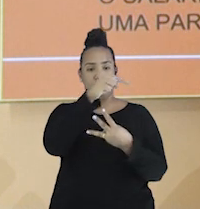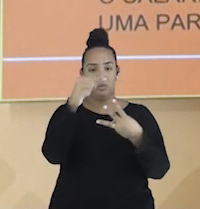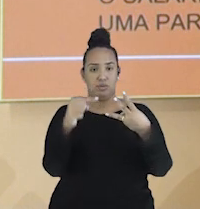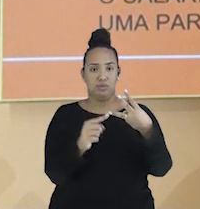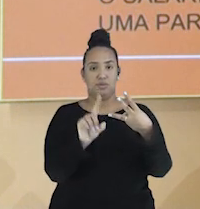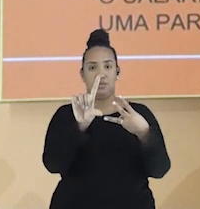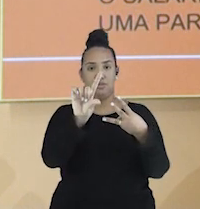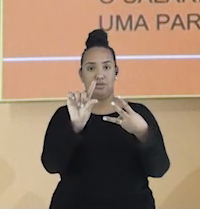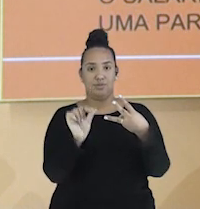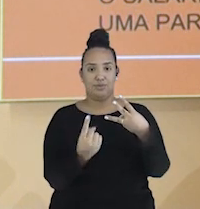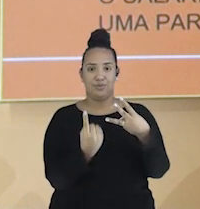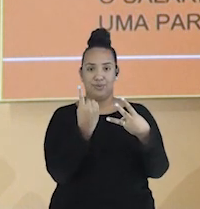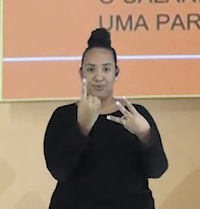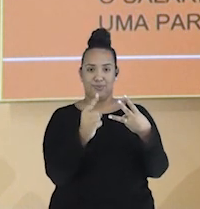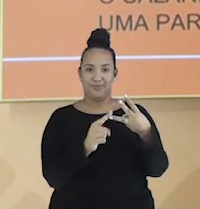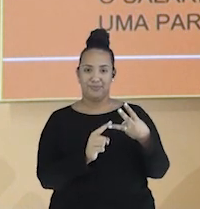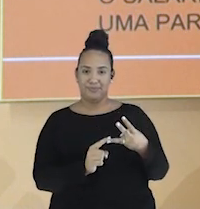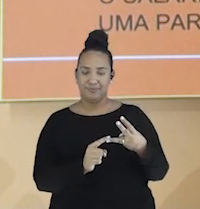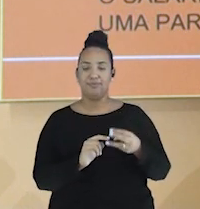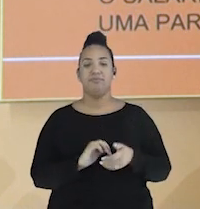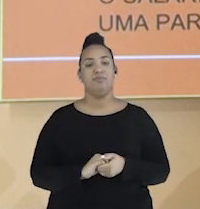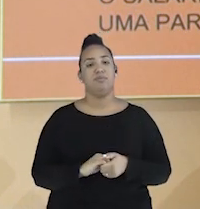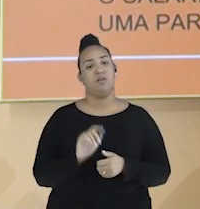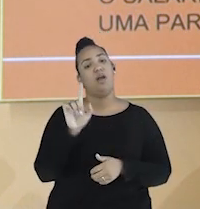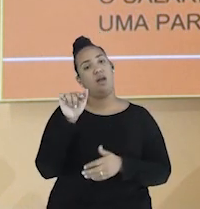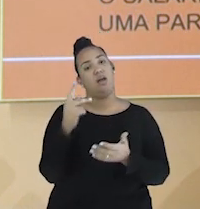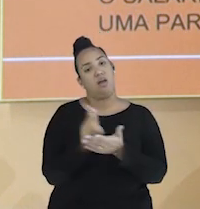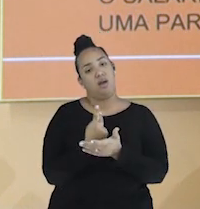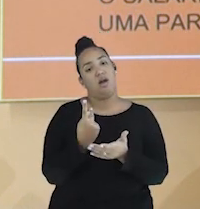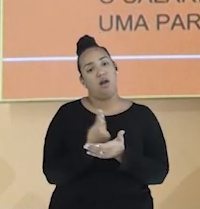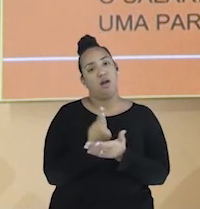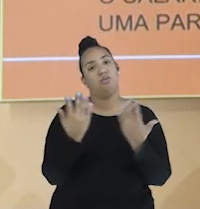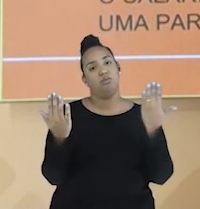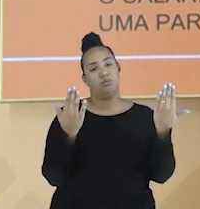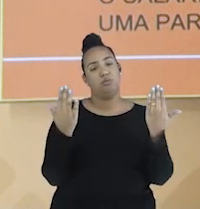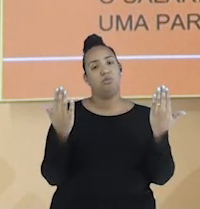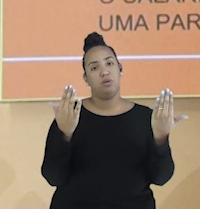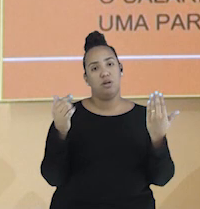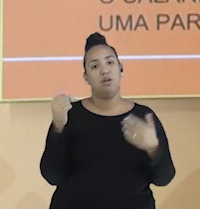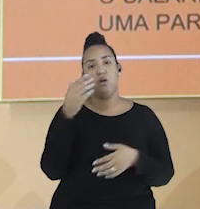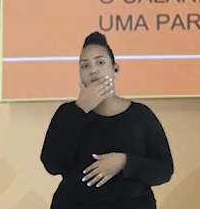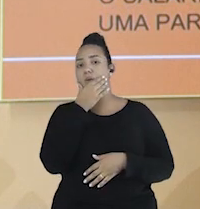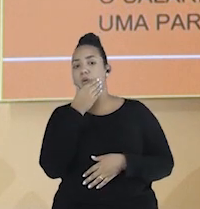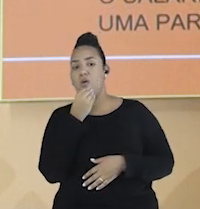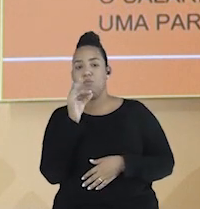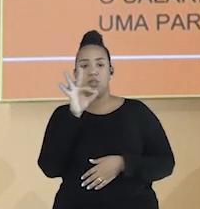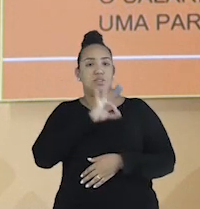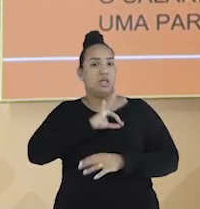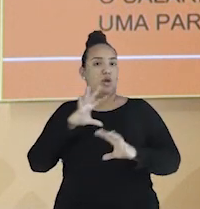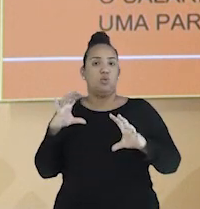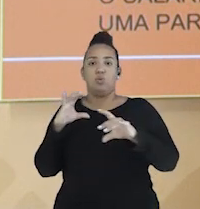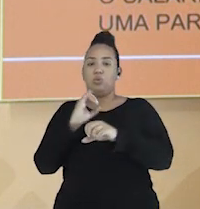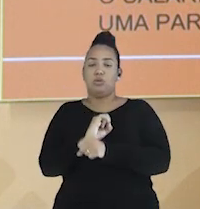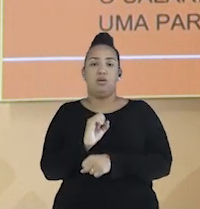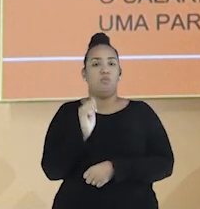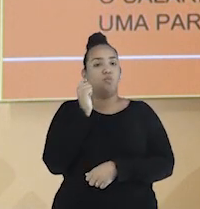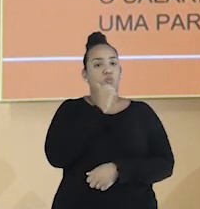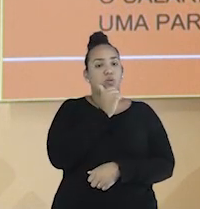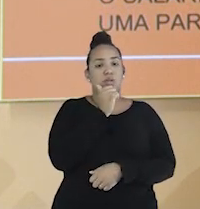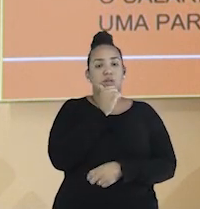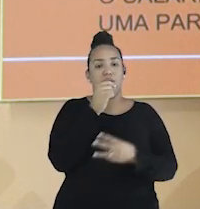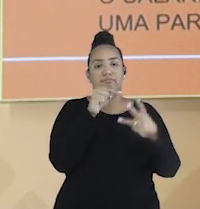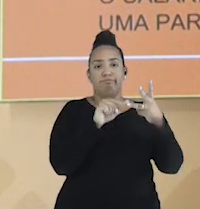partes somente. E isso era muito injusto para elas, enquanto os homens recebiam o salário